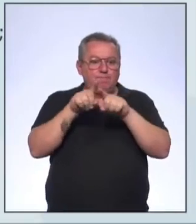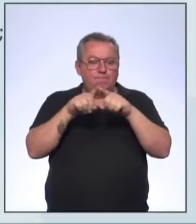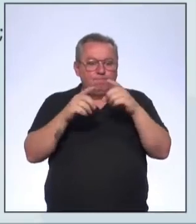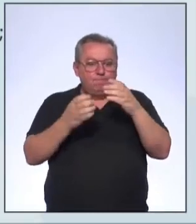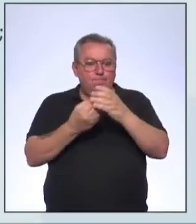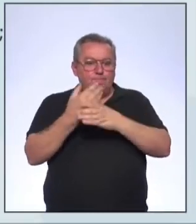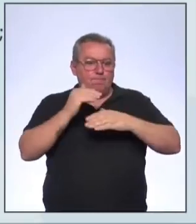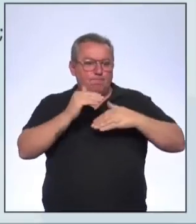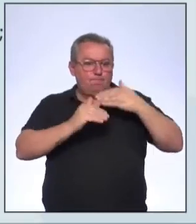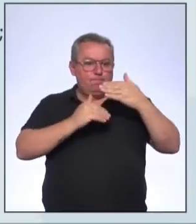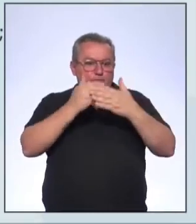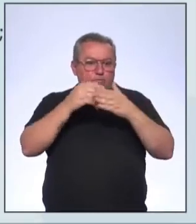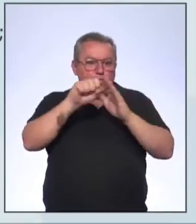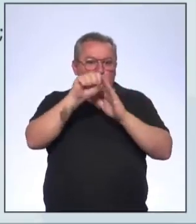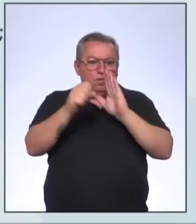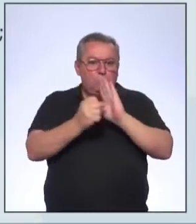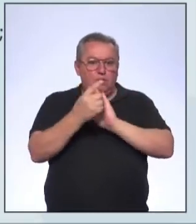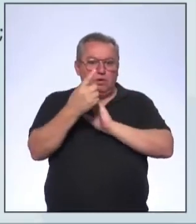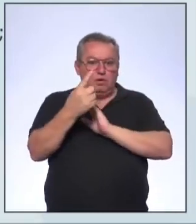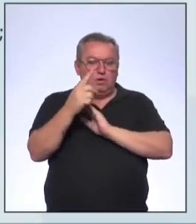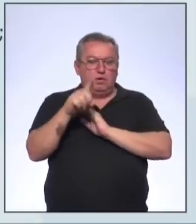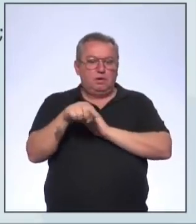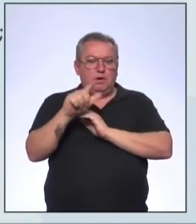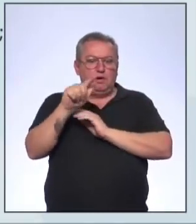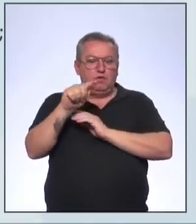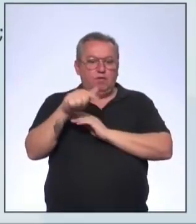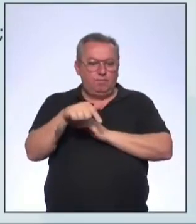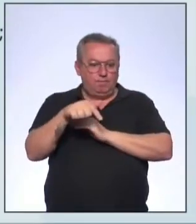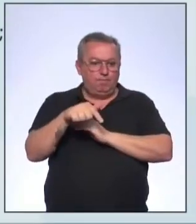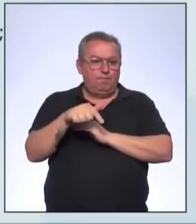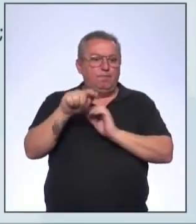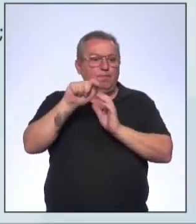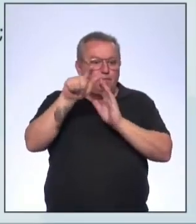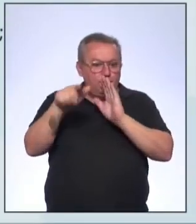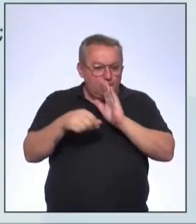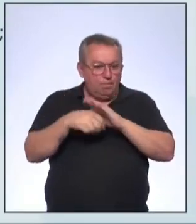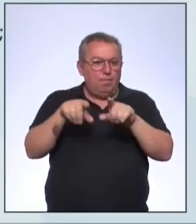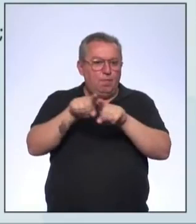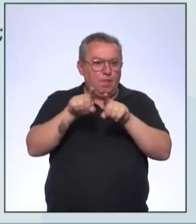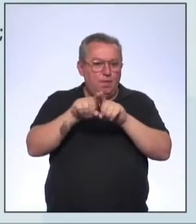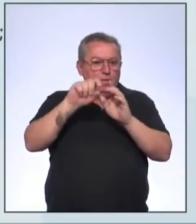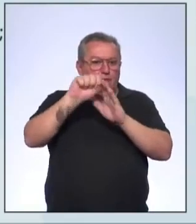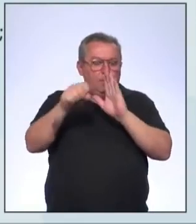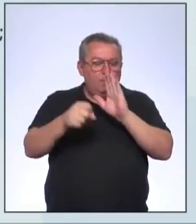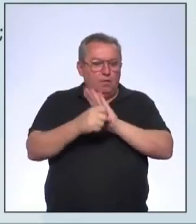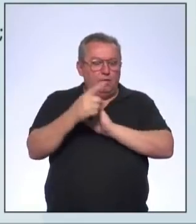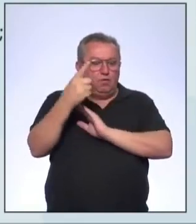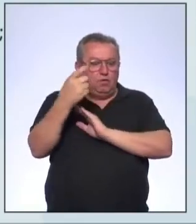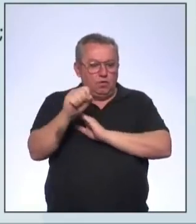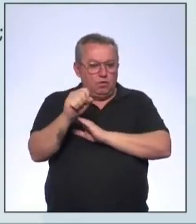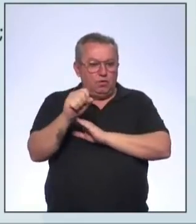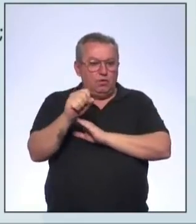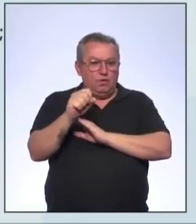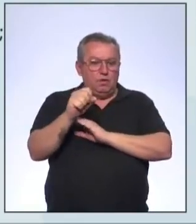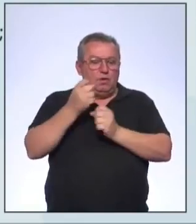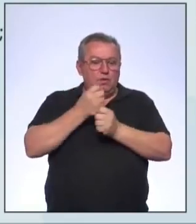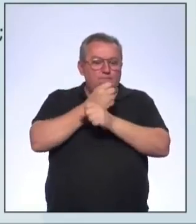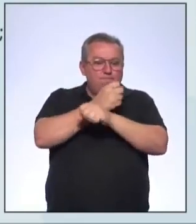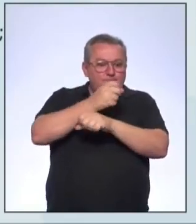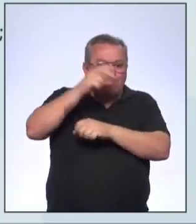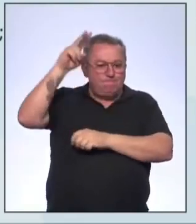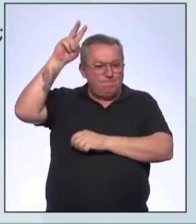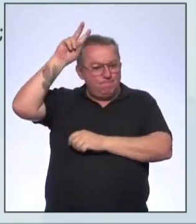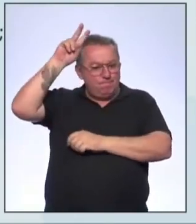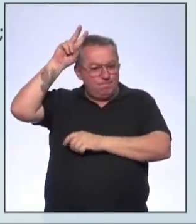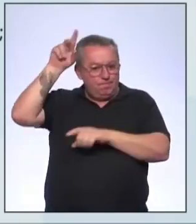a formação territorial, século XVI, XVII, e o processo inicial do século XVIII, a escravidão